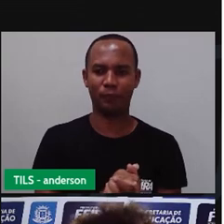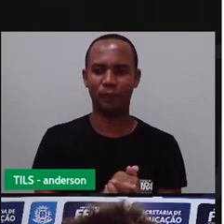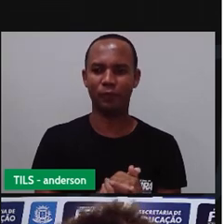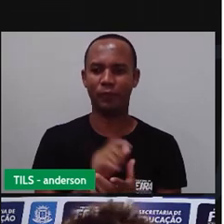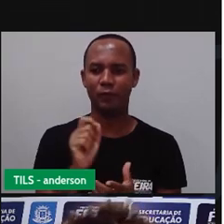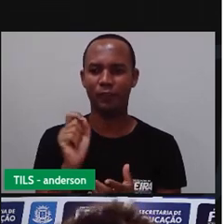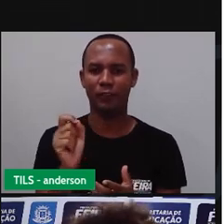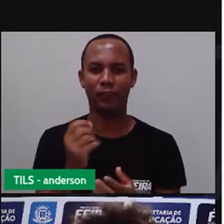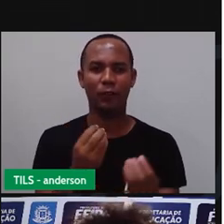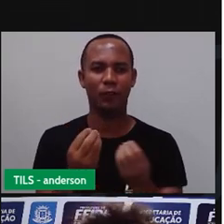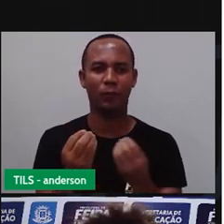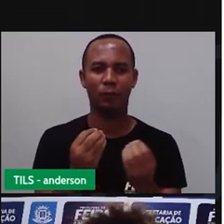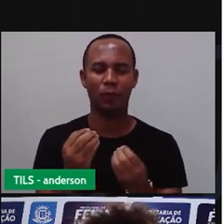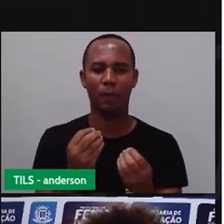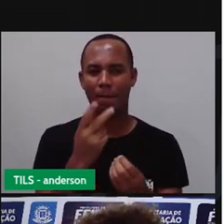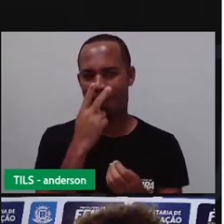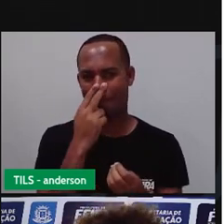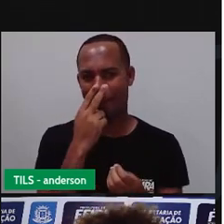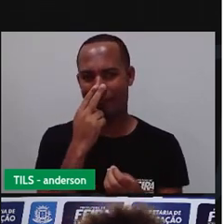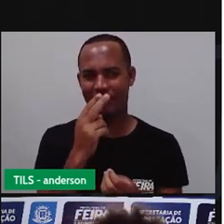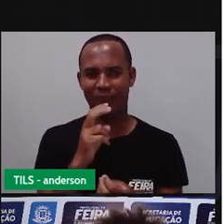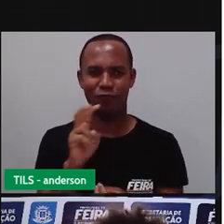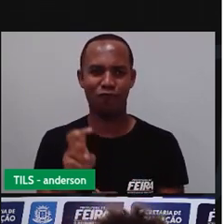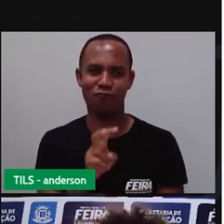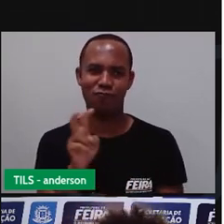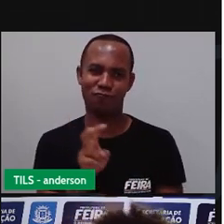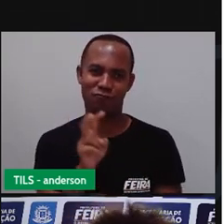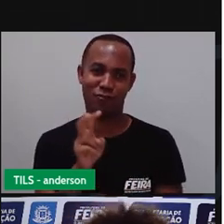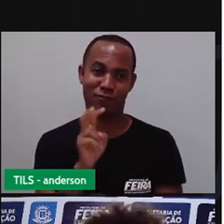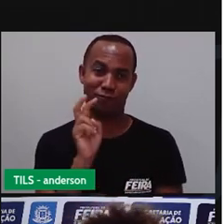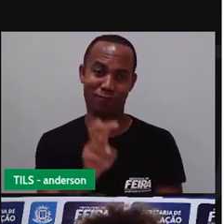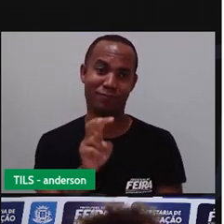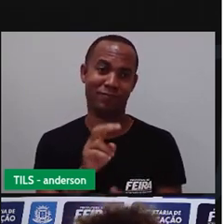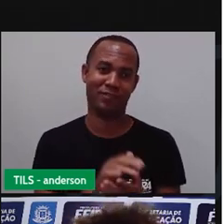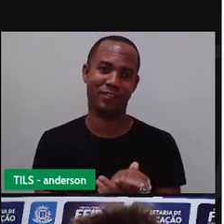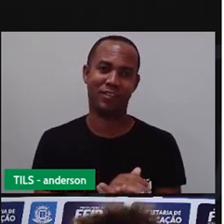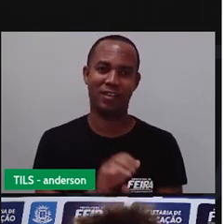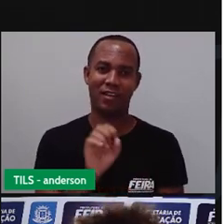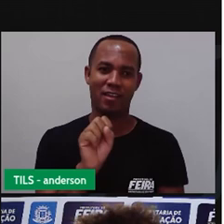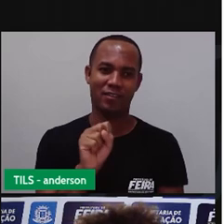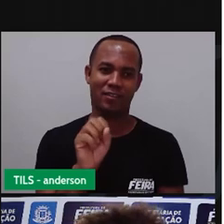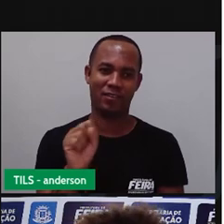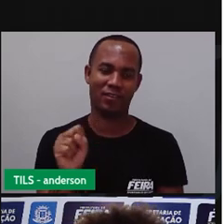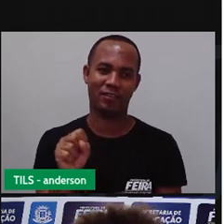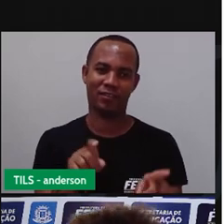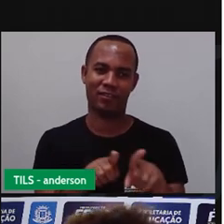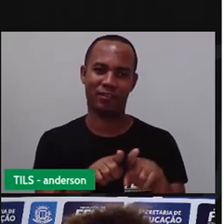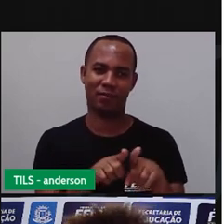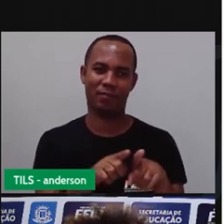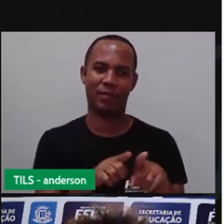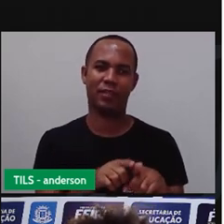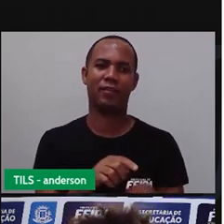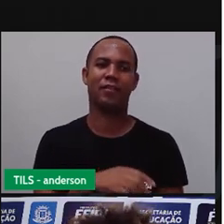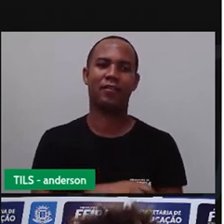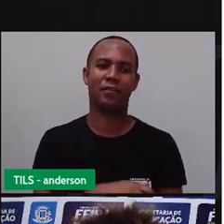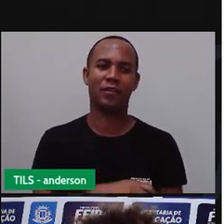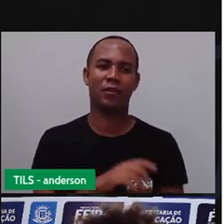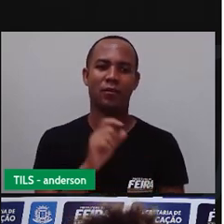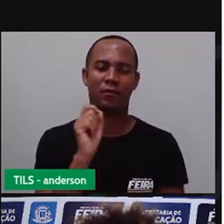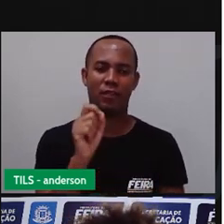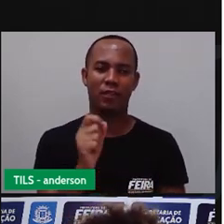esse parecendo de cobra tá então SSS aí esse SS